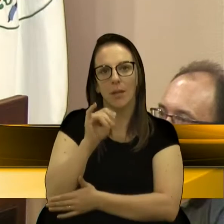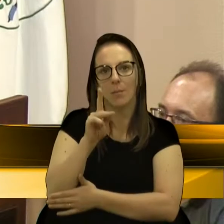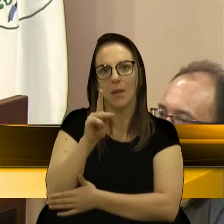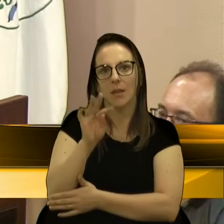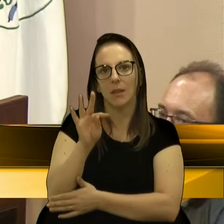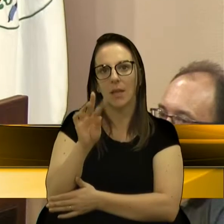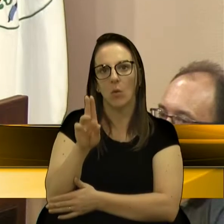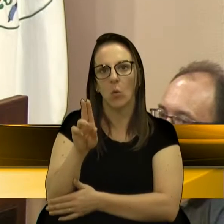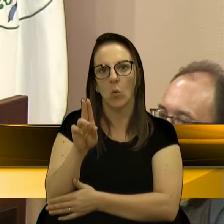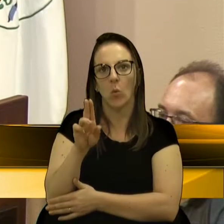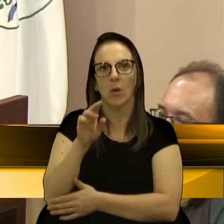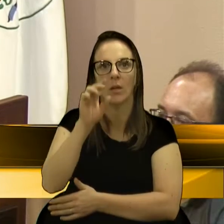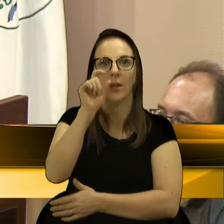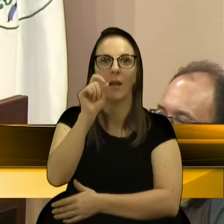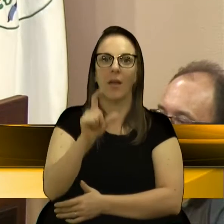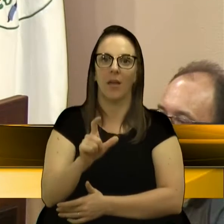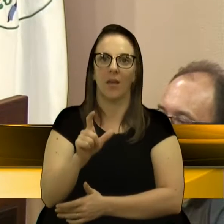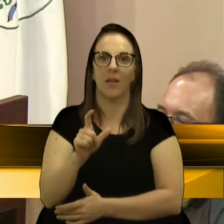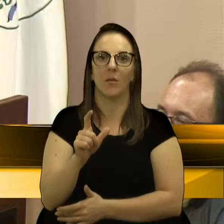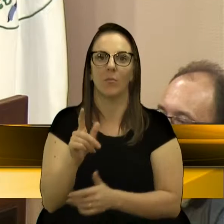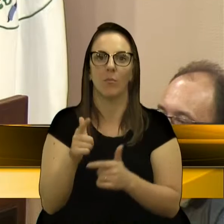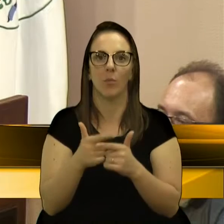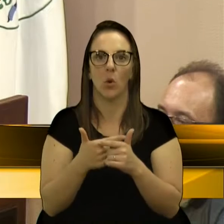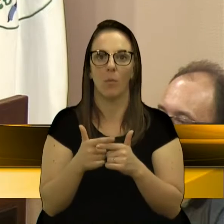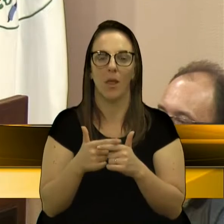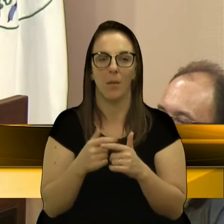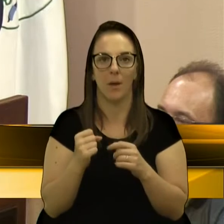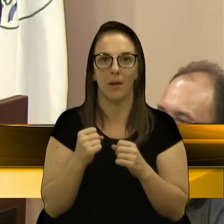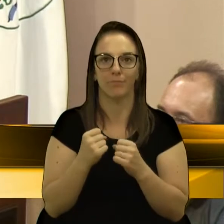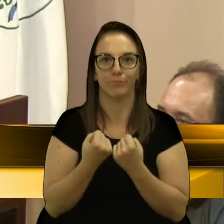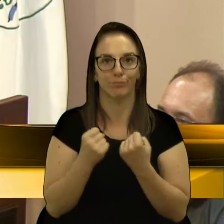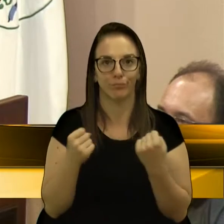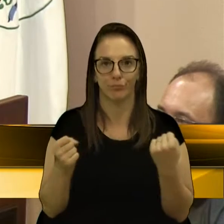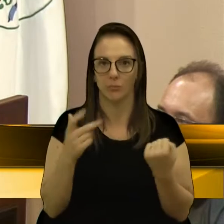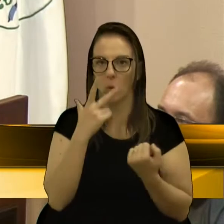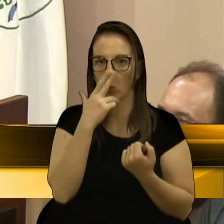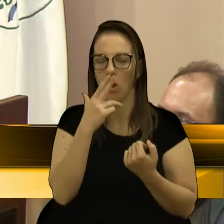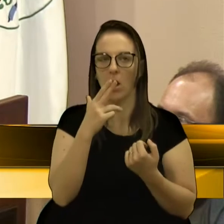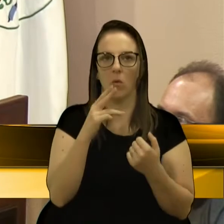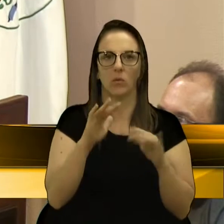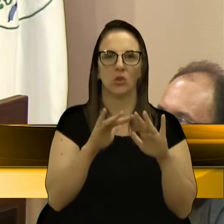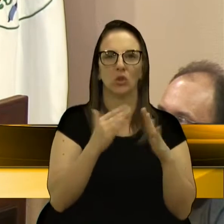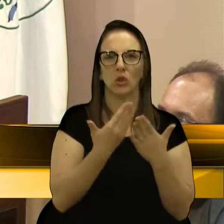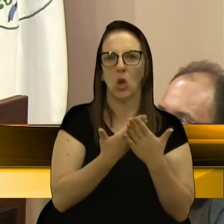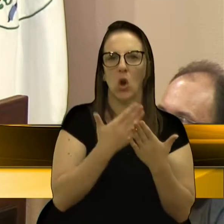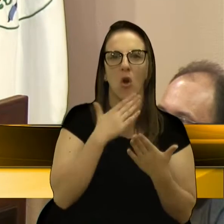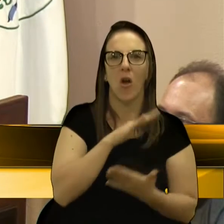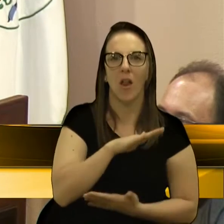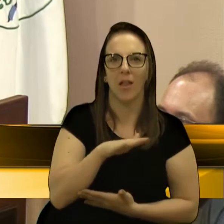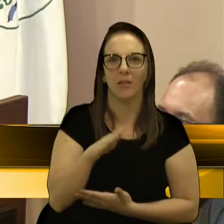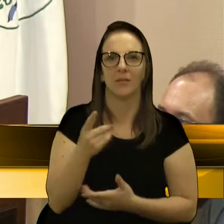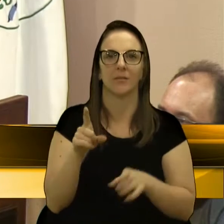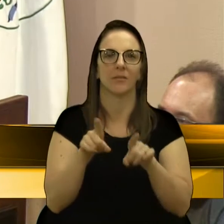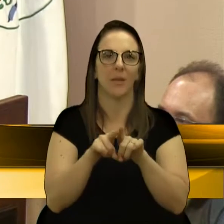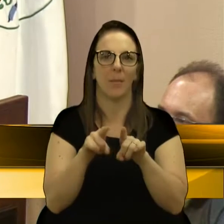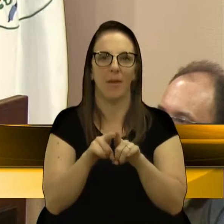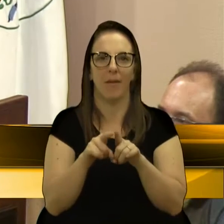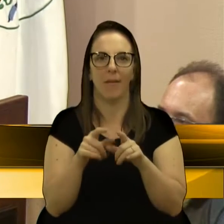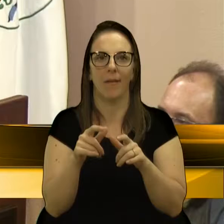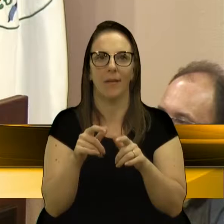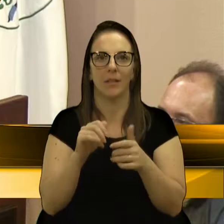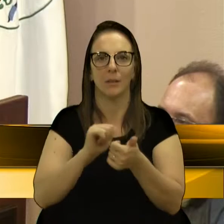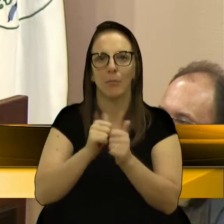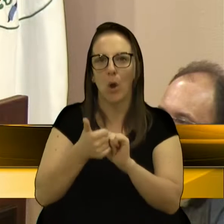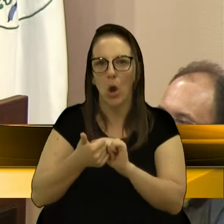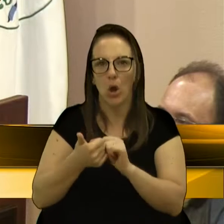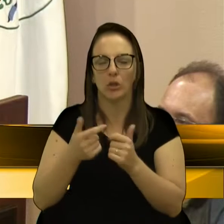um dano tão grande quanto a questão das quadras e das escolinhas. Enfim, a gente tem uma lista aqui que a gente protocolou